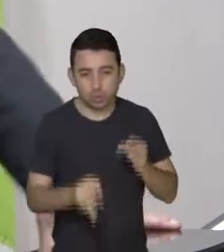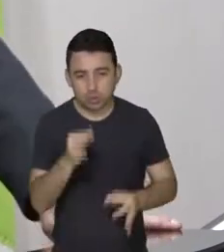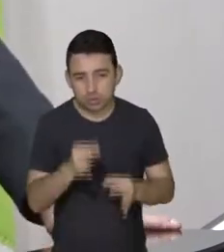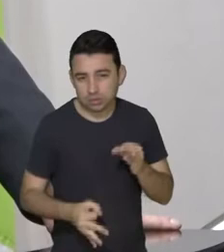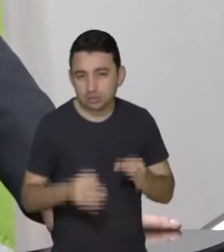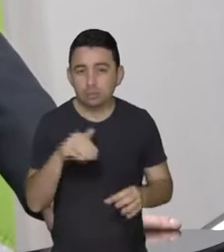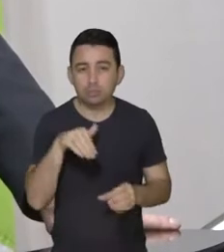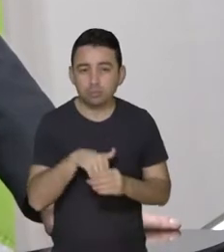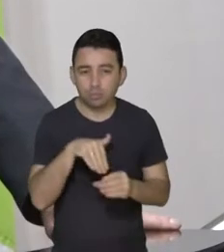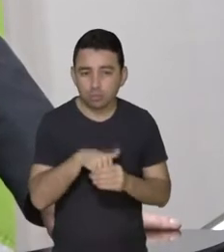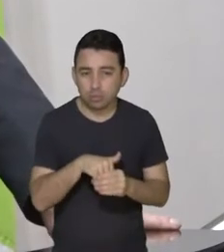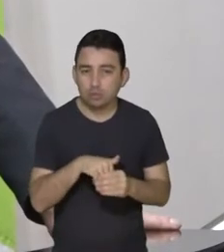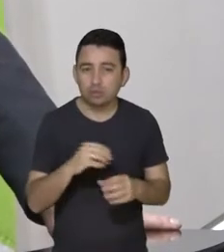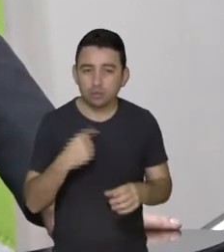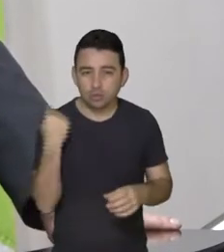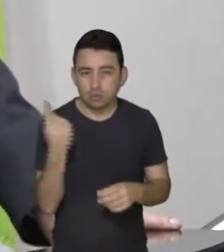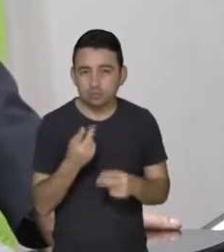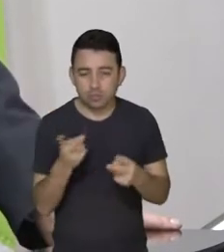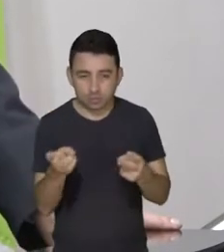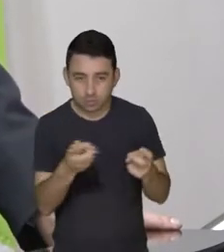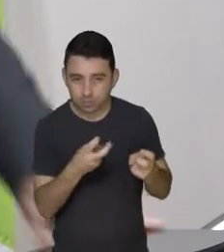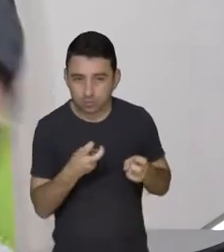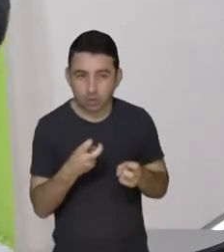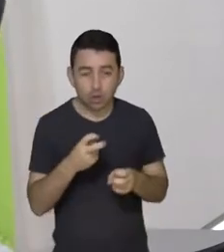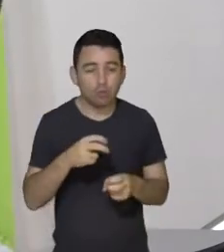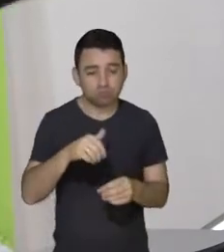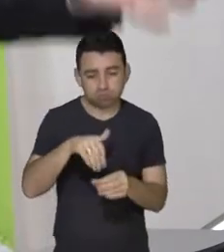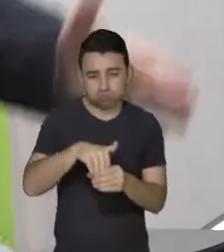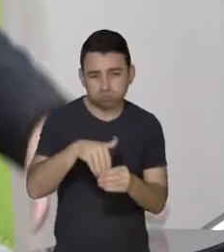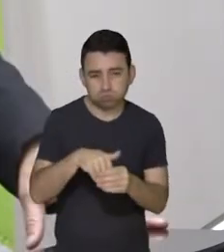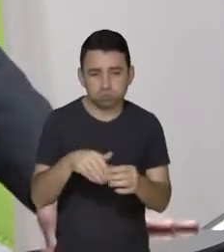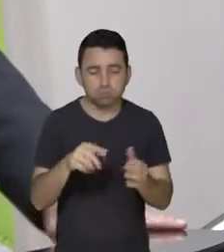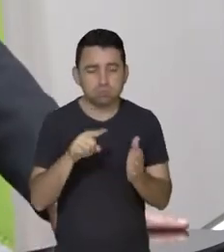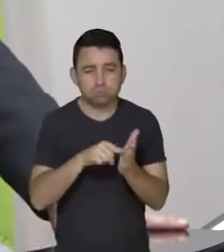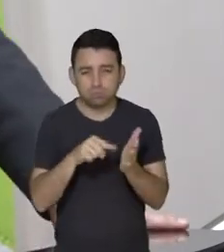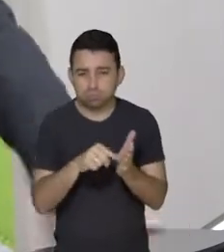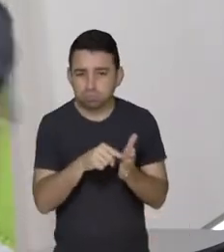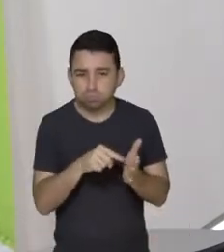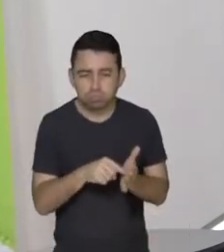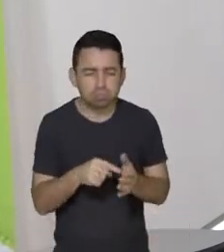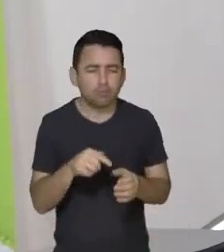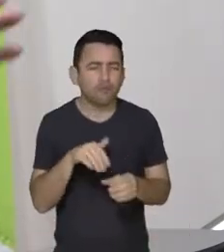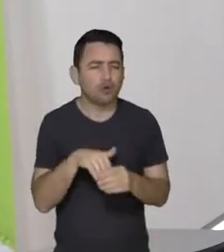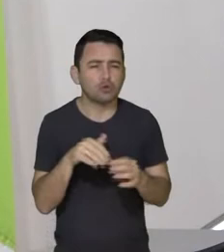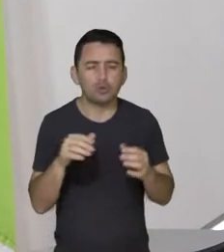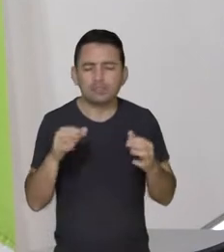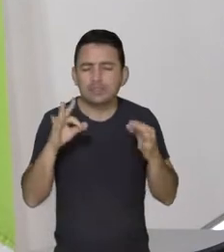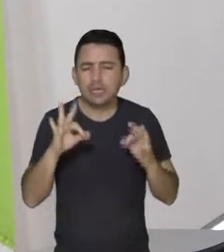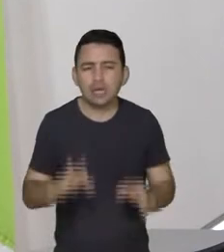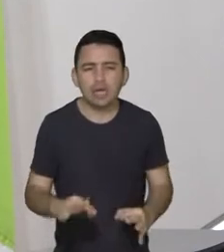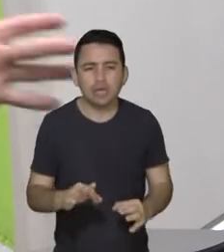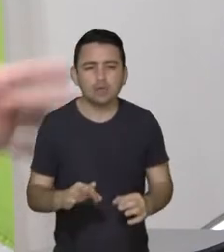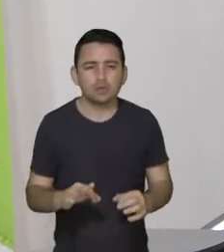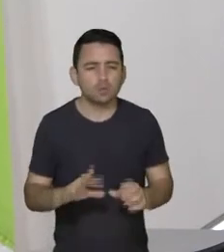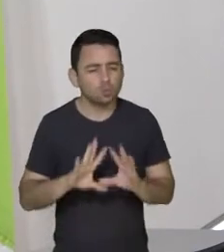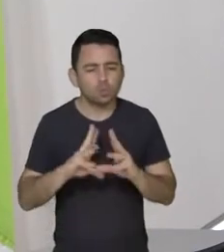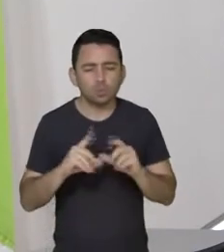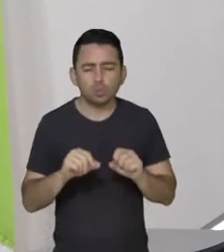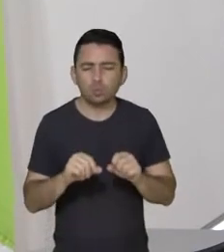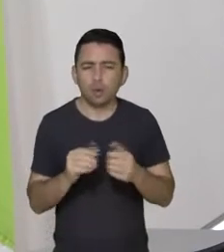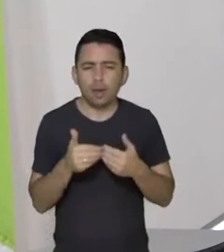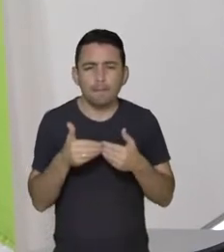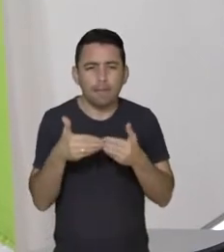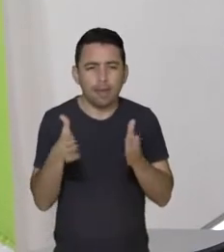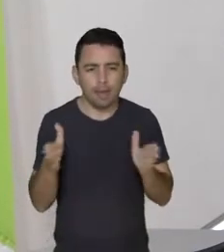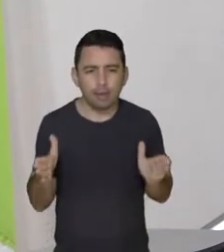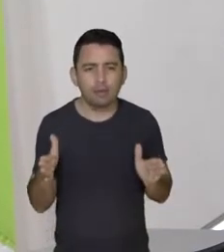que o nosso sistema eleitoral funcionou o povo votou em quem quis votar as urnas foram abertas e